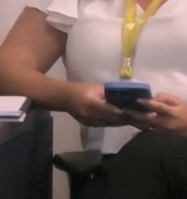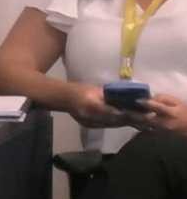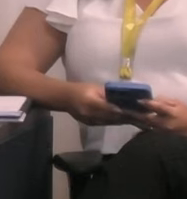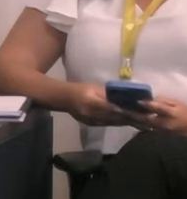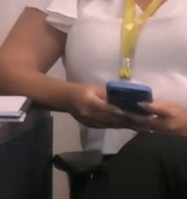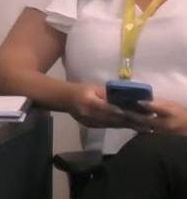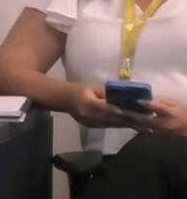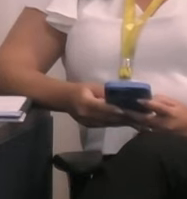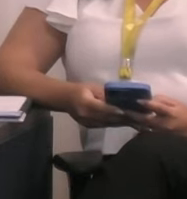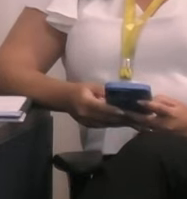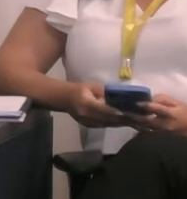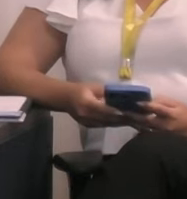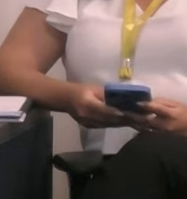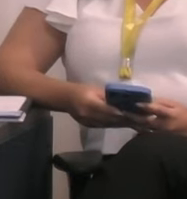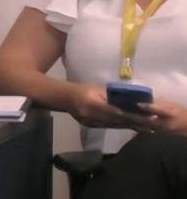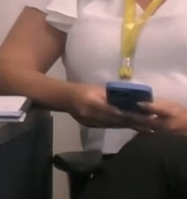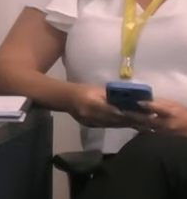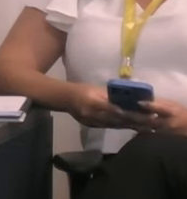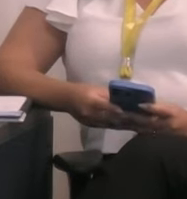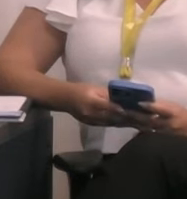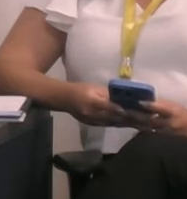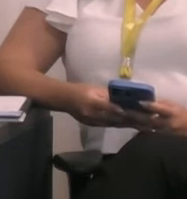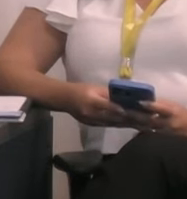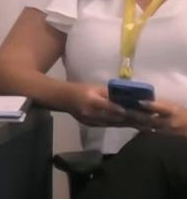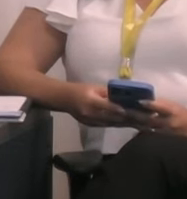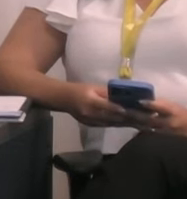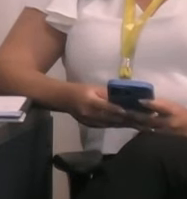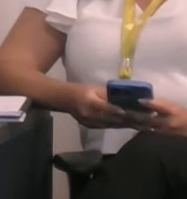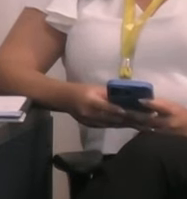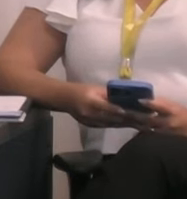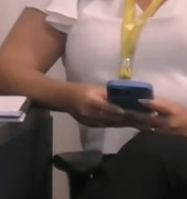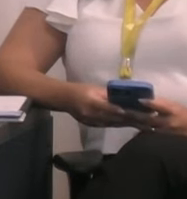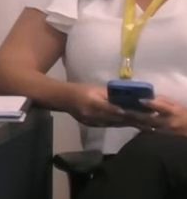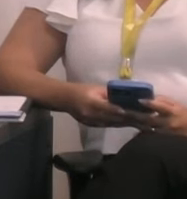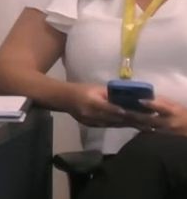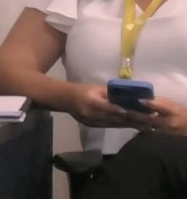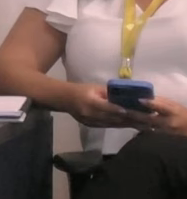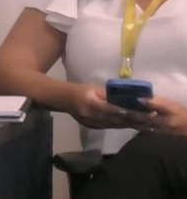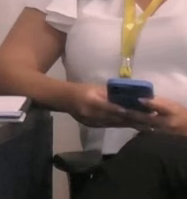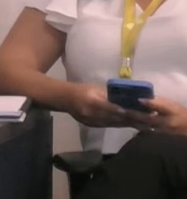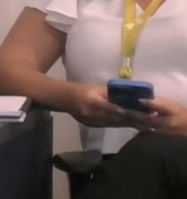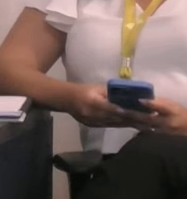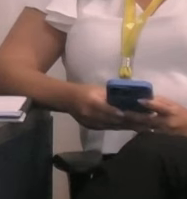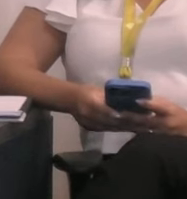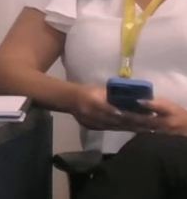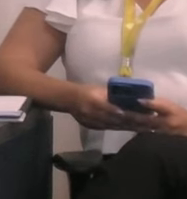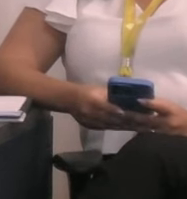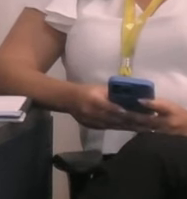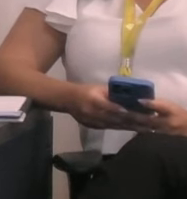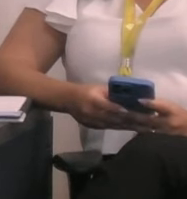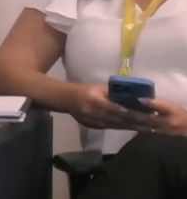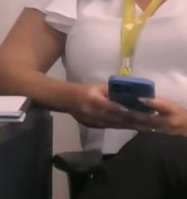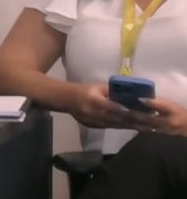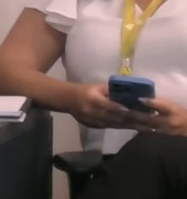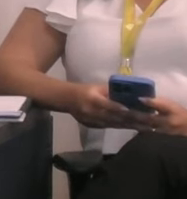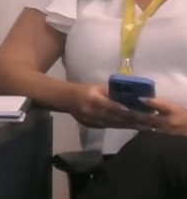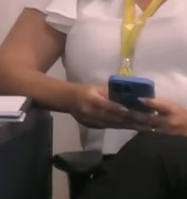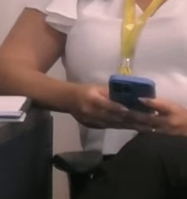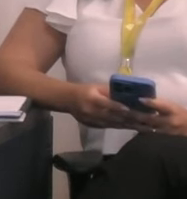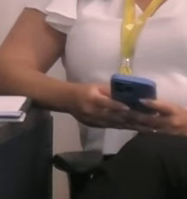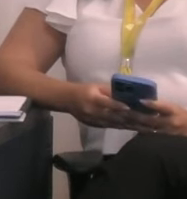assessores parlamentares. Eu moro hoje em Paraíba do Sul, motivo pelo qual estou